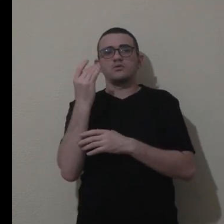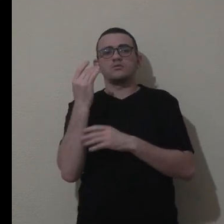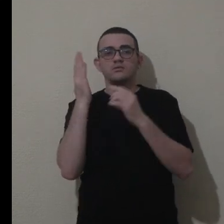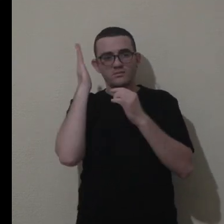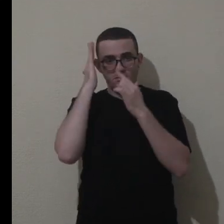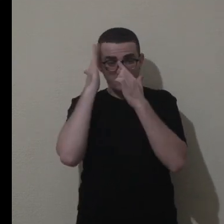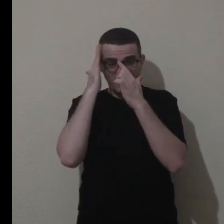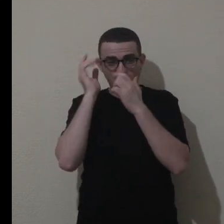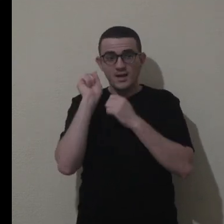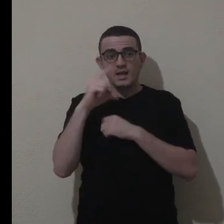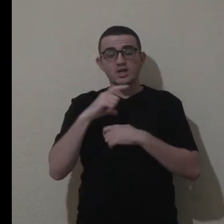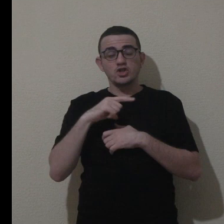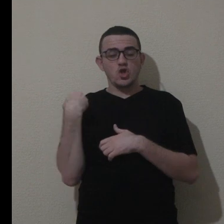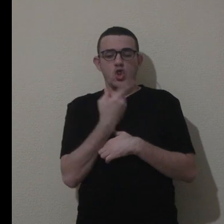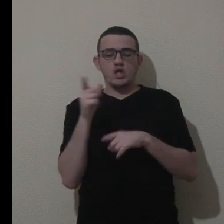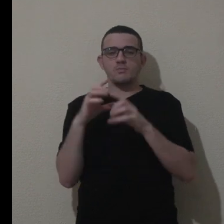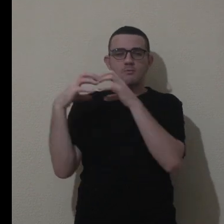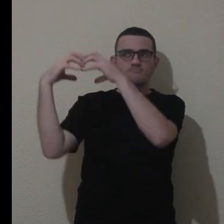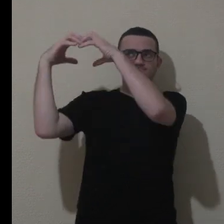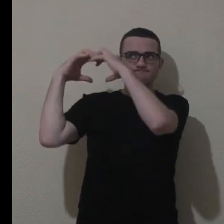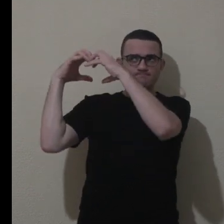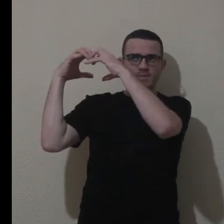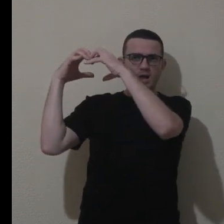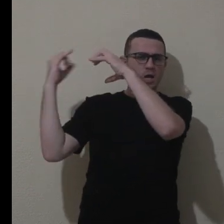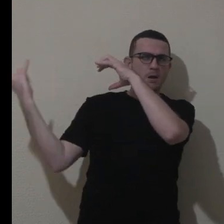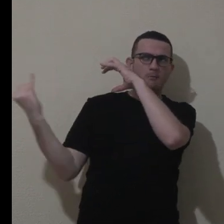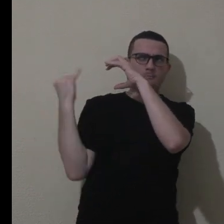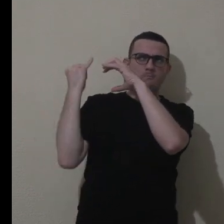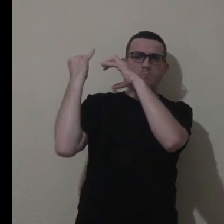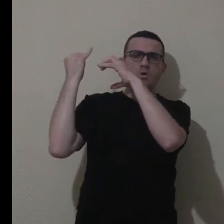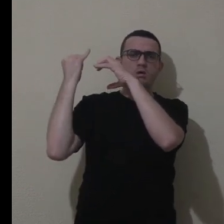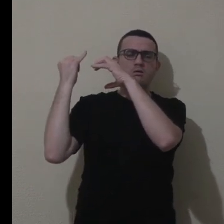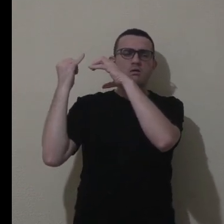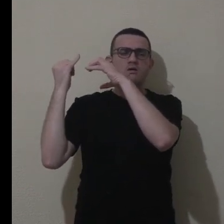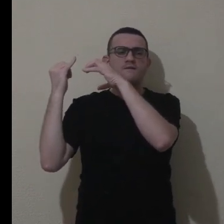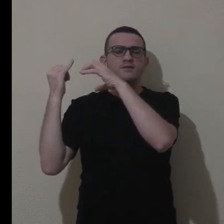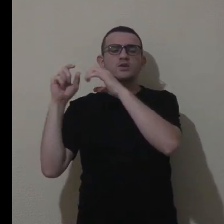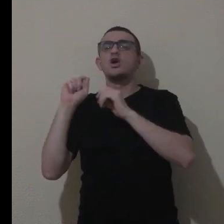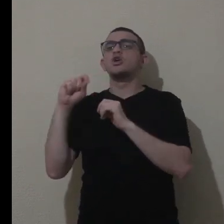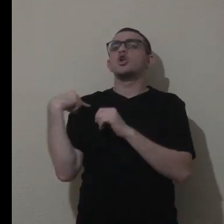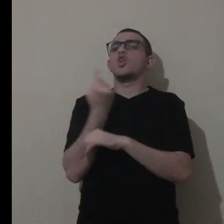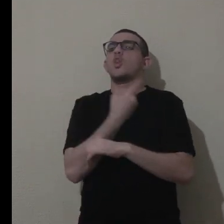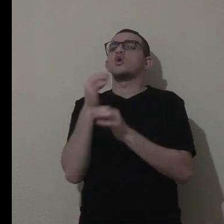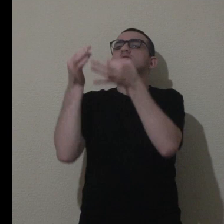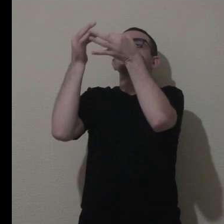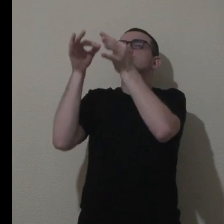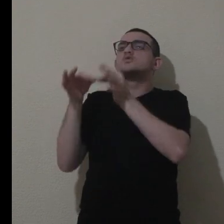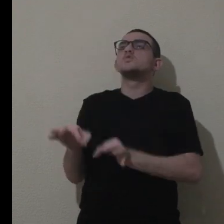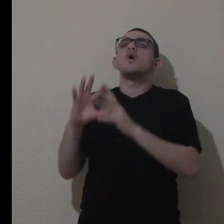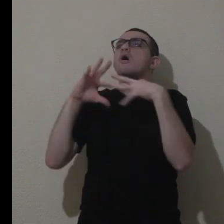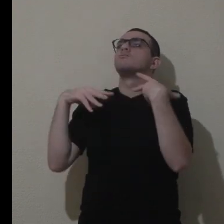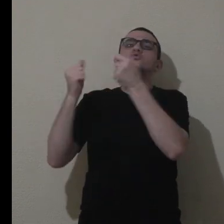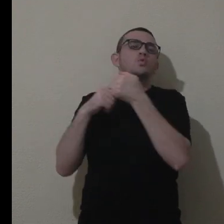né, nós temos uma máquina fantástica, o cérebro, que é onde nós